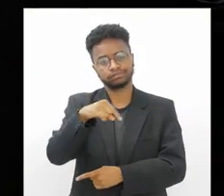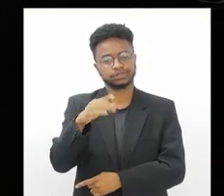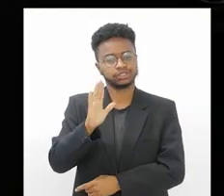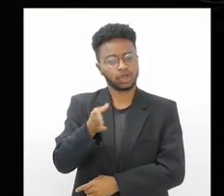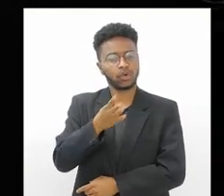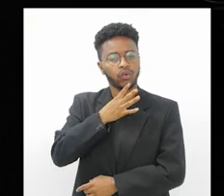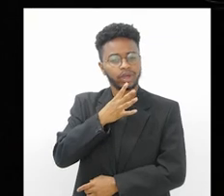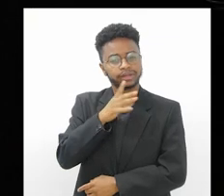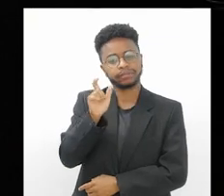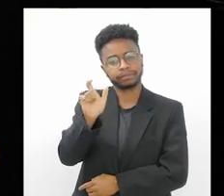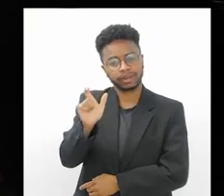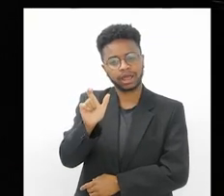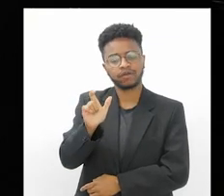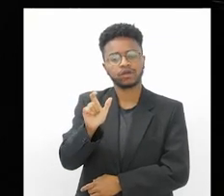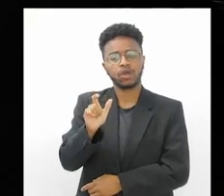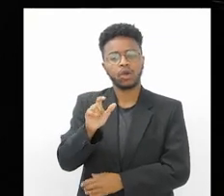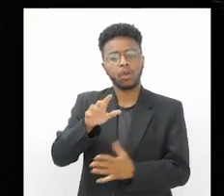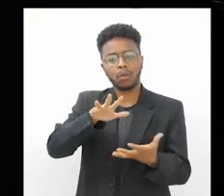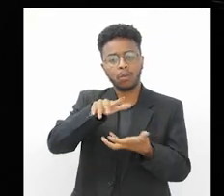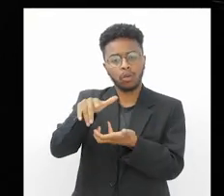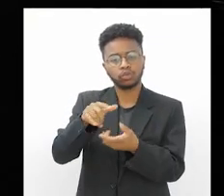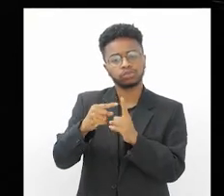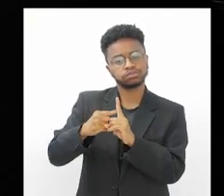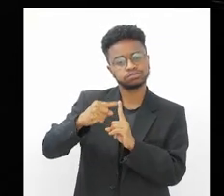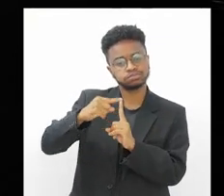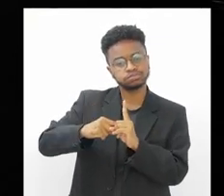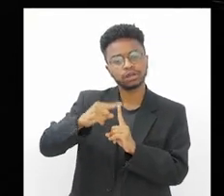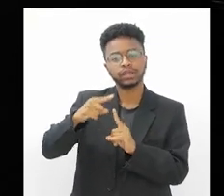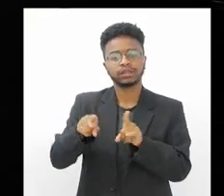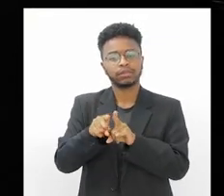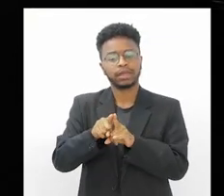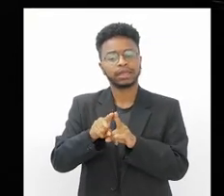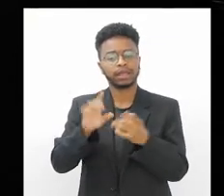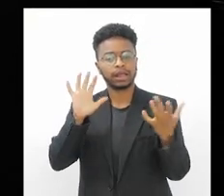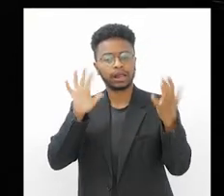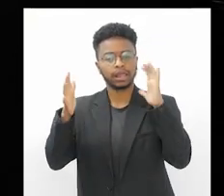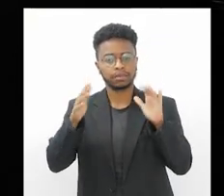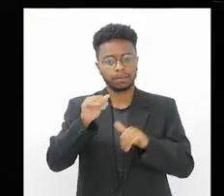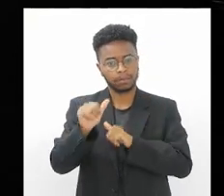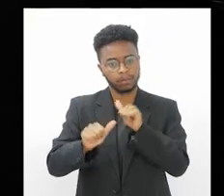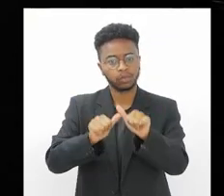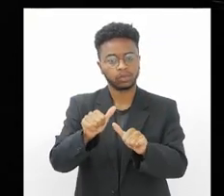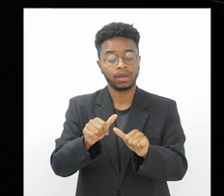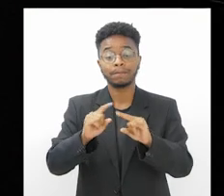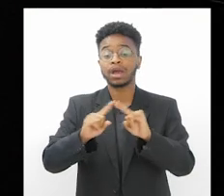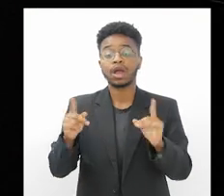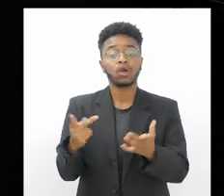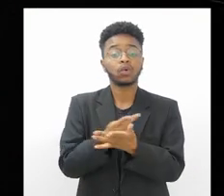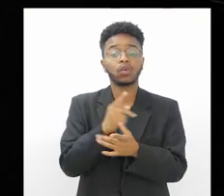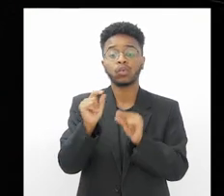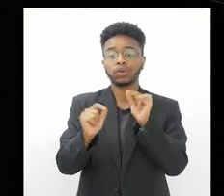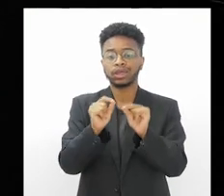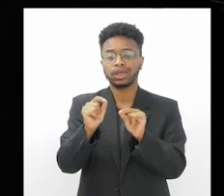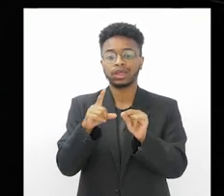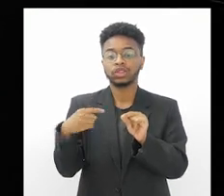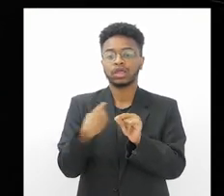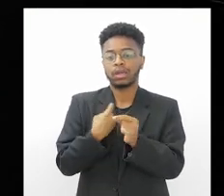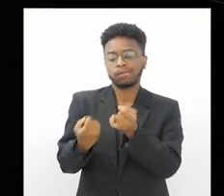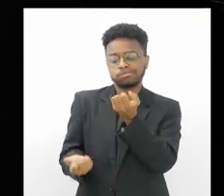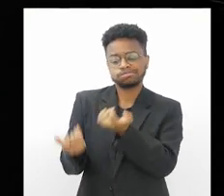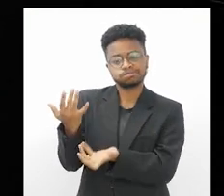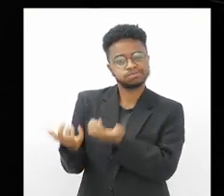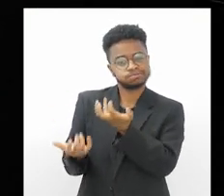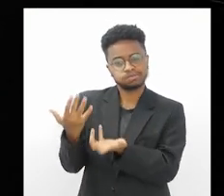já ouviu falar de aquecimento global, de mudanças climáticas, uhum. né, e o que está acontecendo é que a gente está cada vez queimando